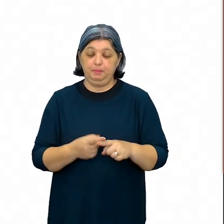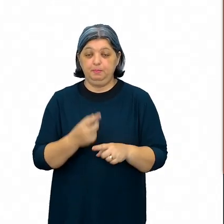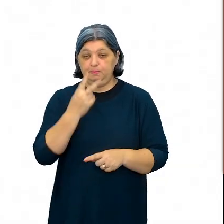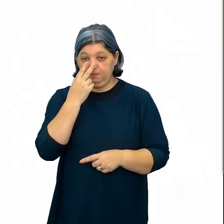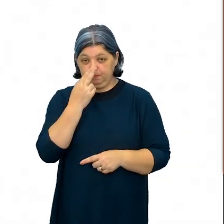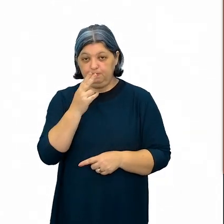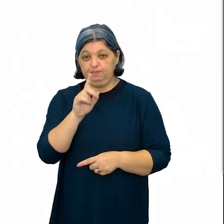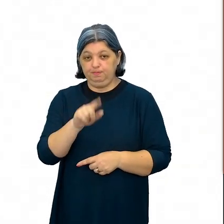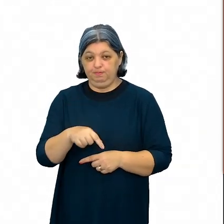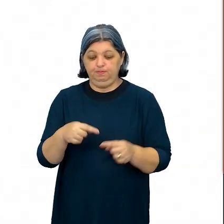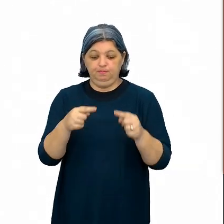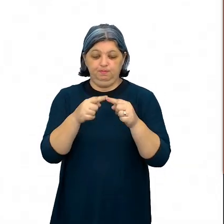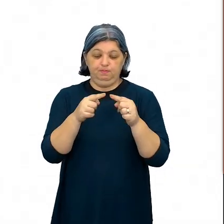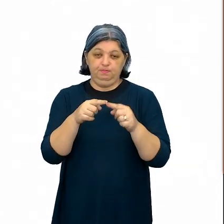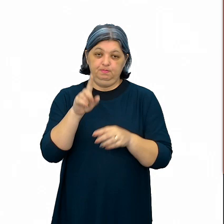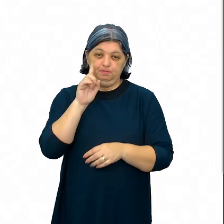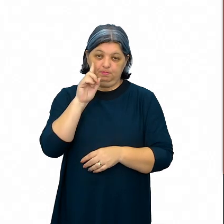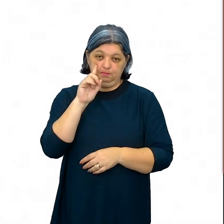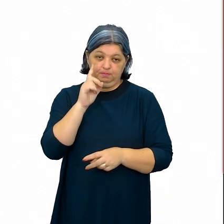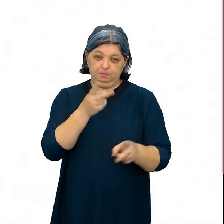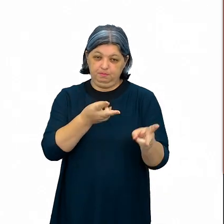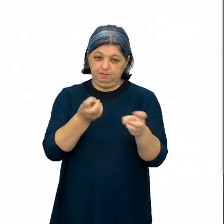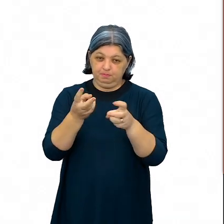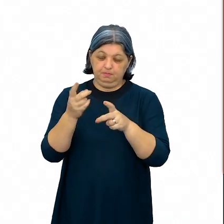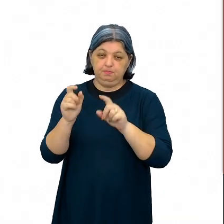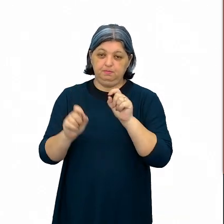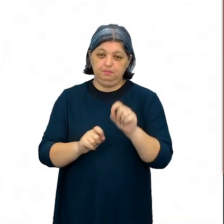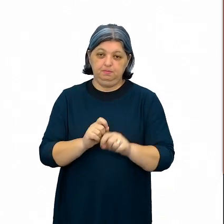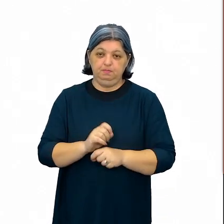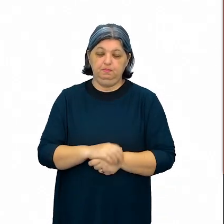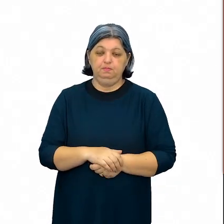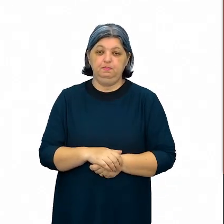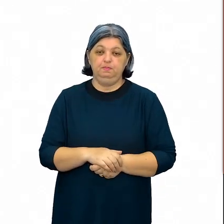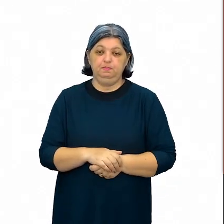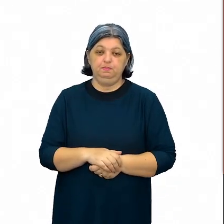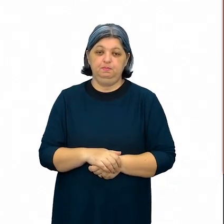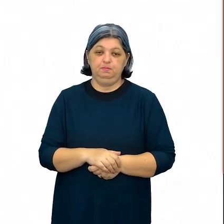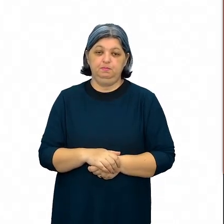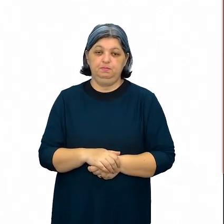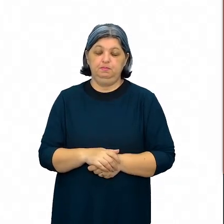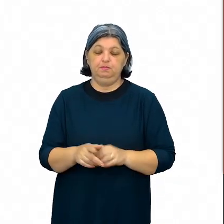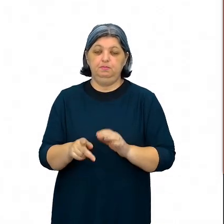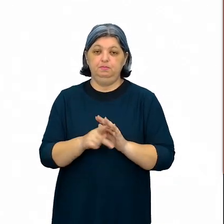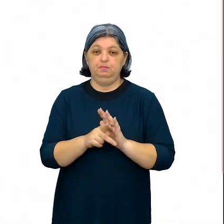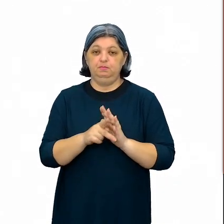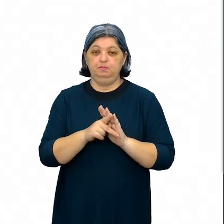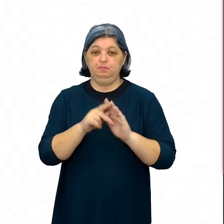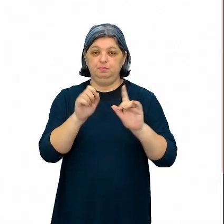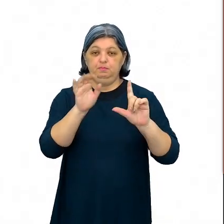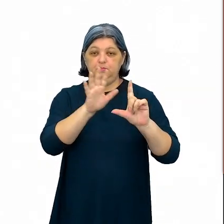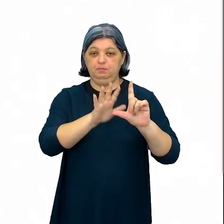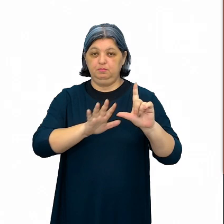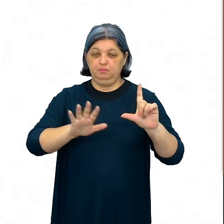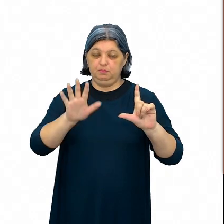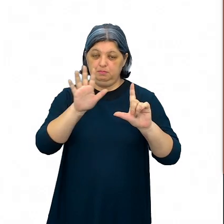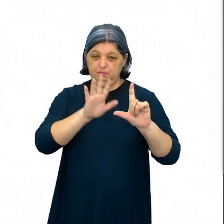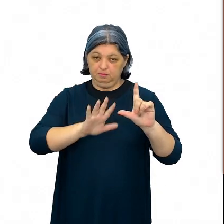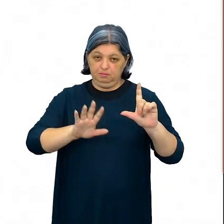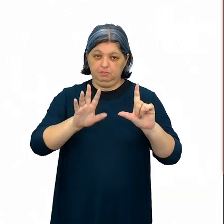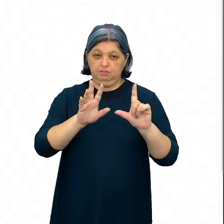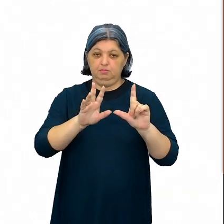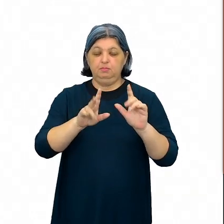parte do nosso dia a dia então percebam bem que e essa figura é essa essa